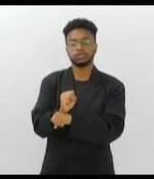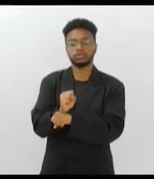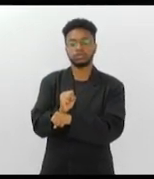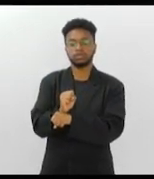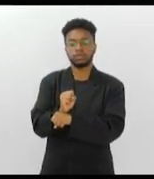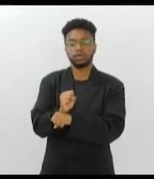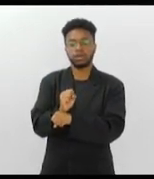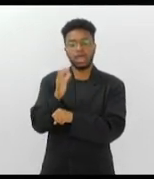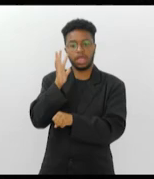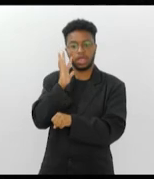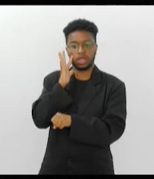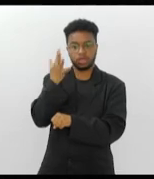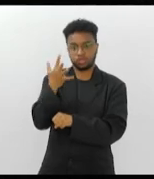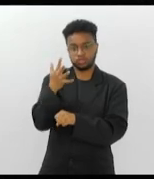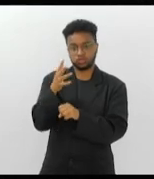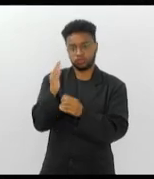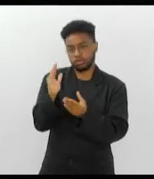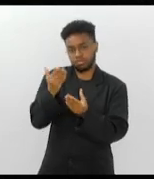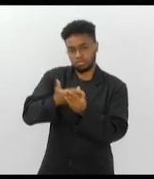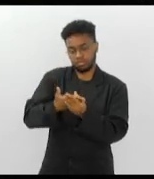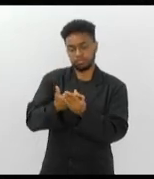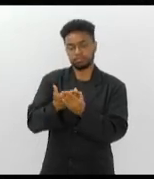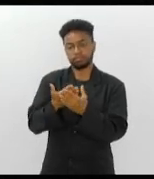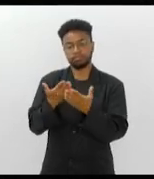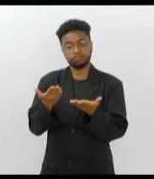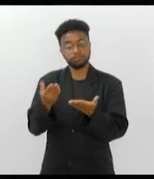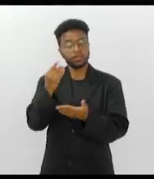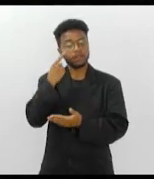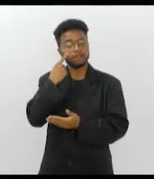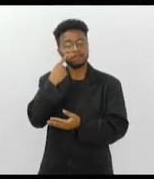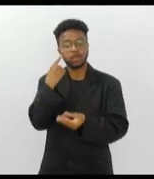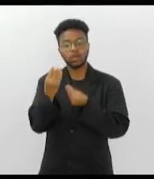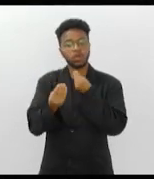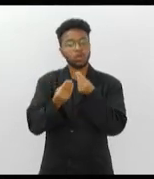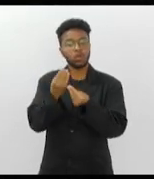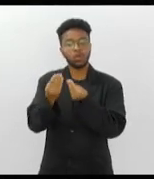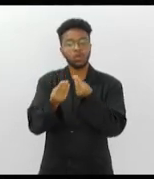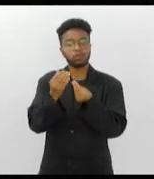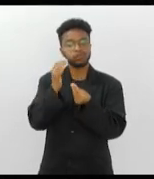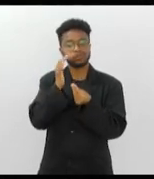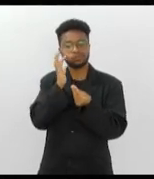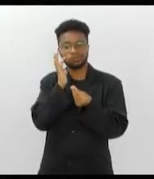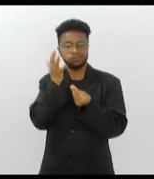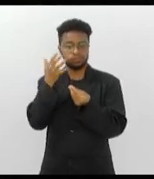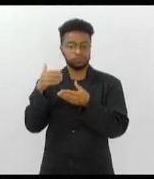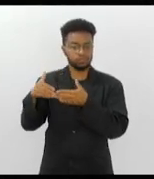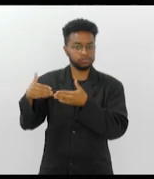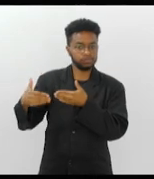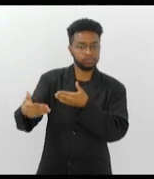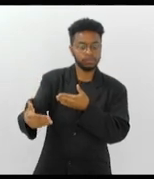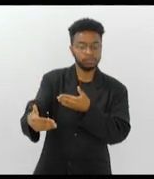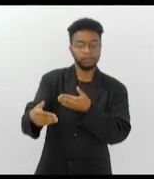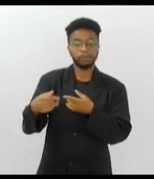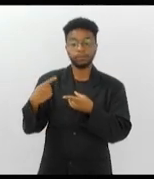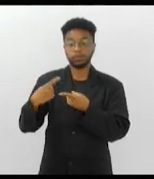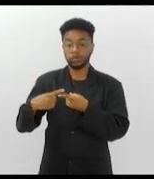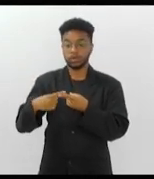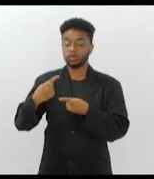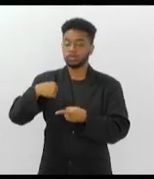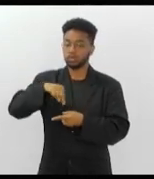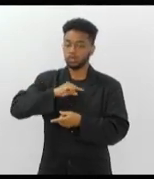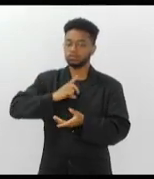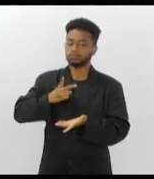ação para ver o desdobramento da mesma. Porque vamos